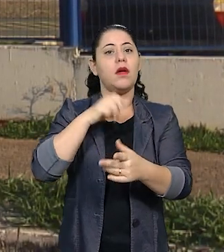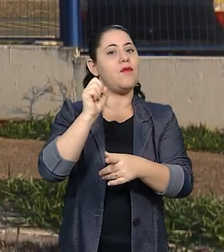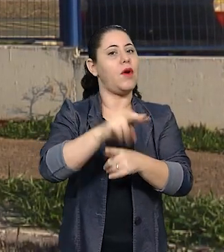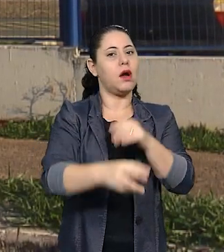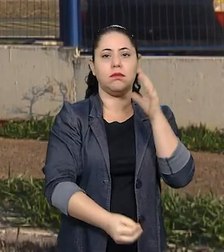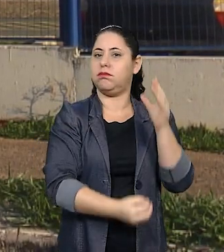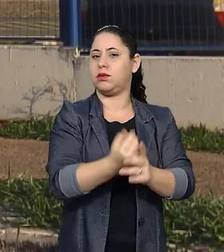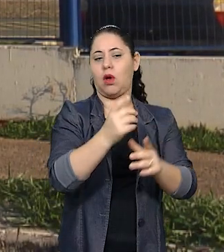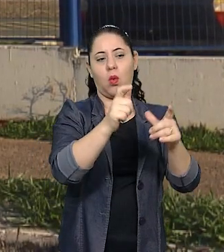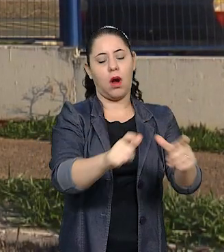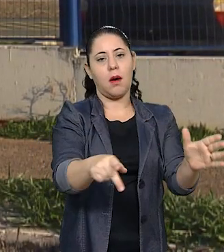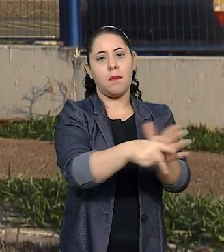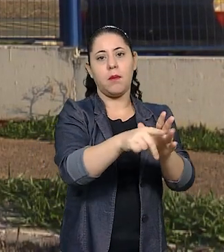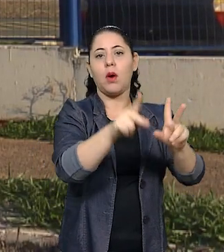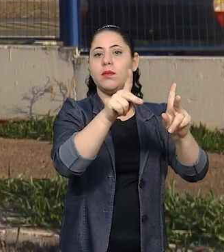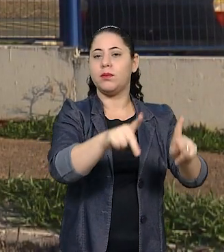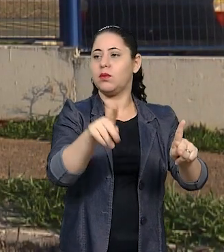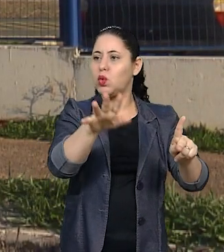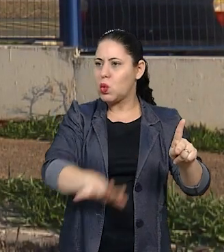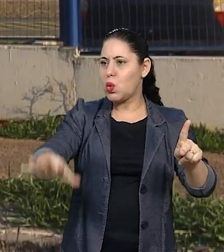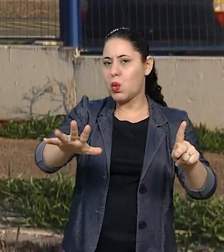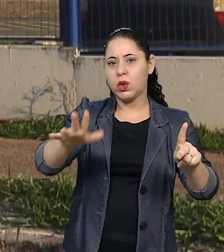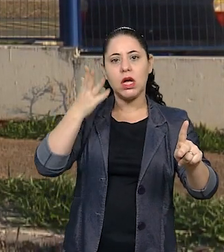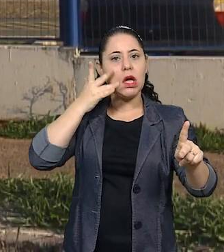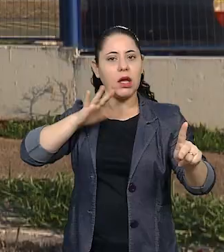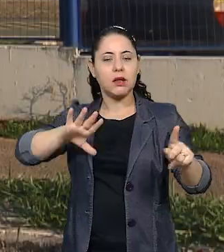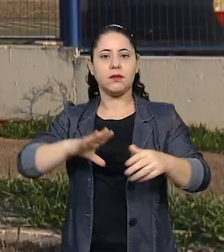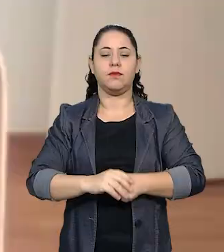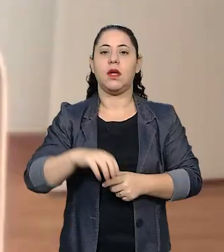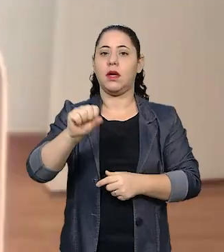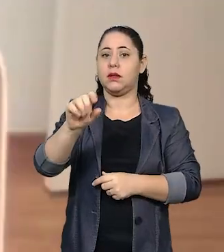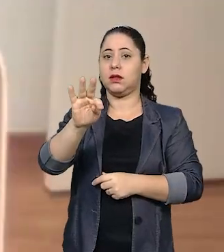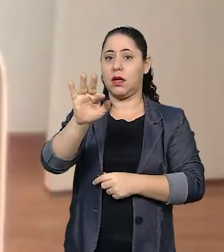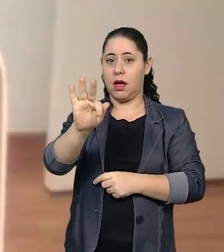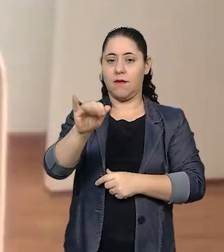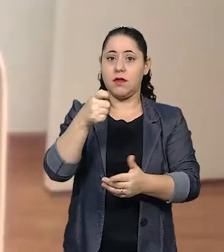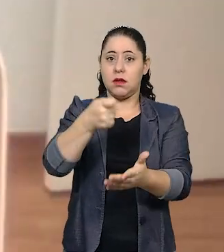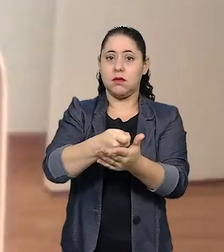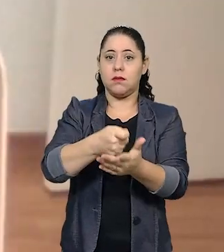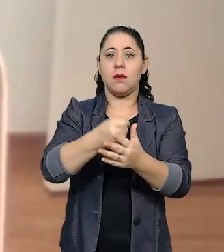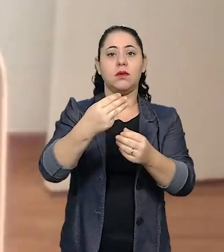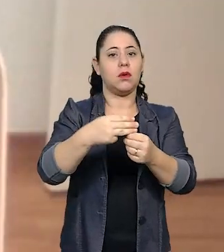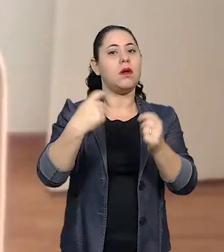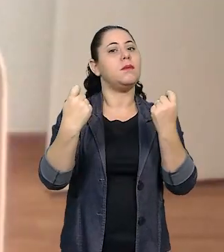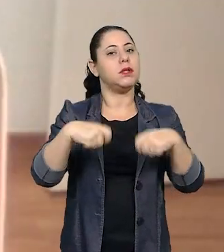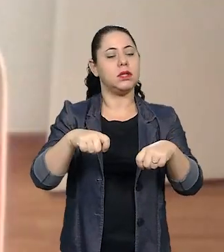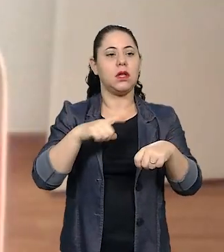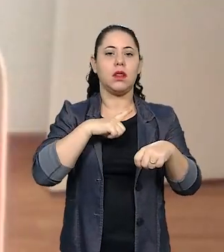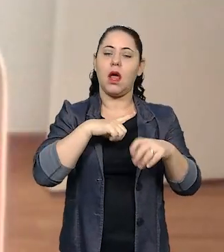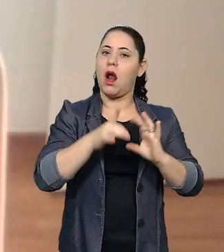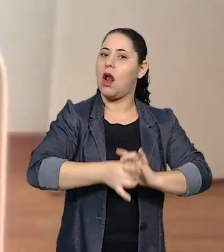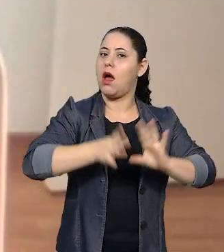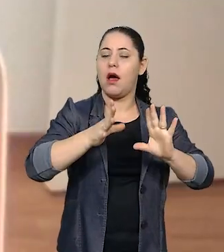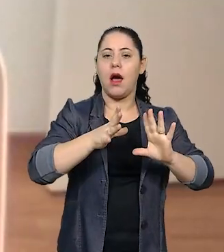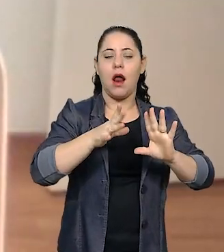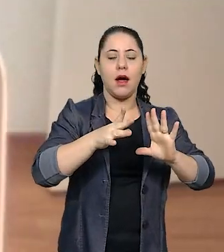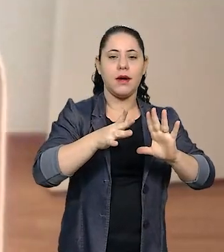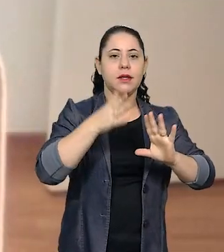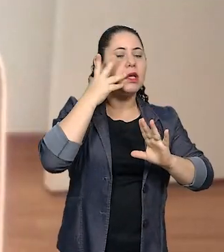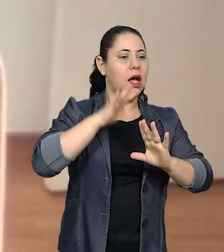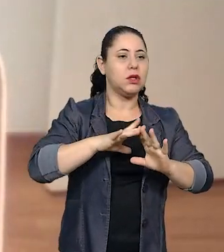aplicação direta e imediata. Traduzindo, estados e municípios são obrigados a disponibilizar esses espaços públicos